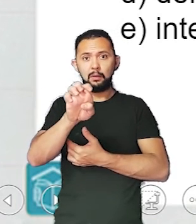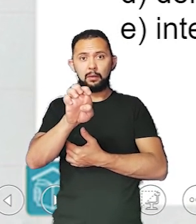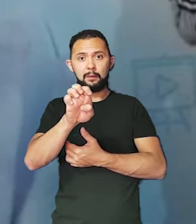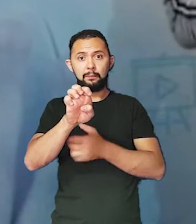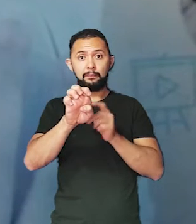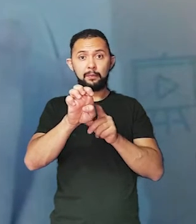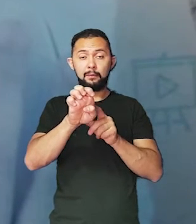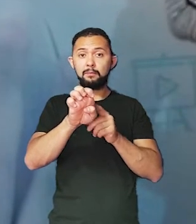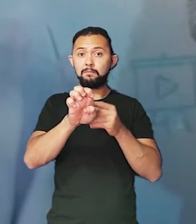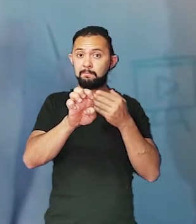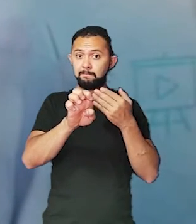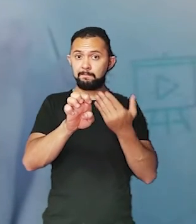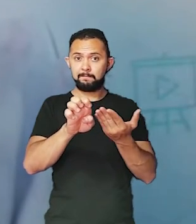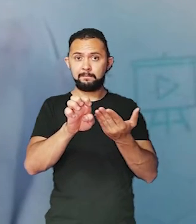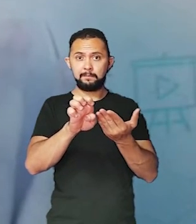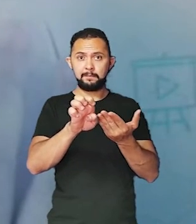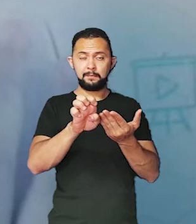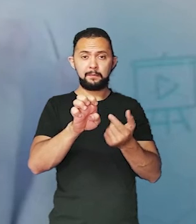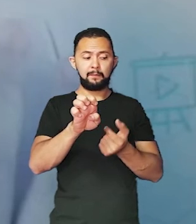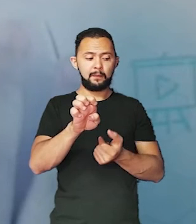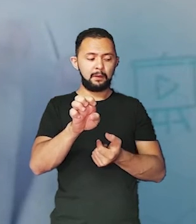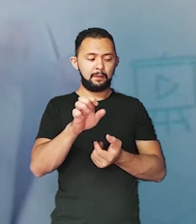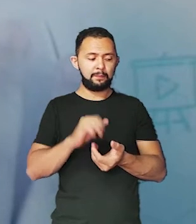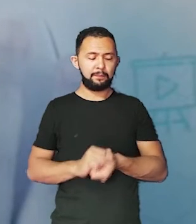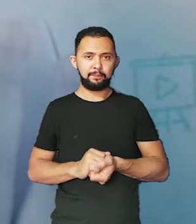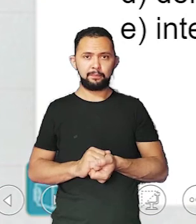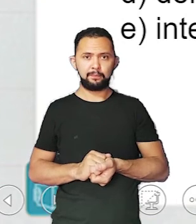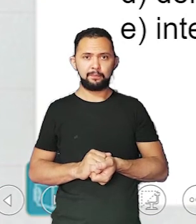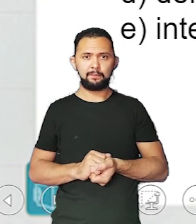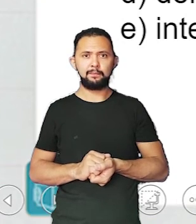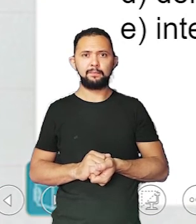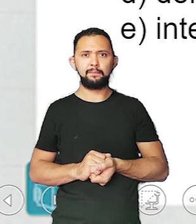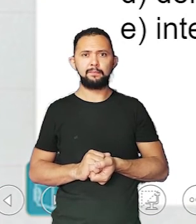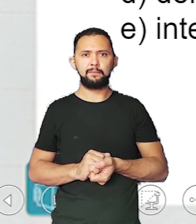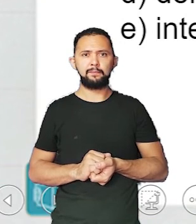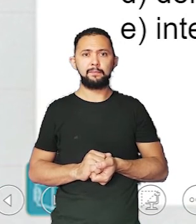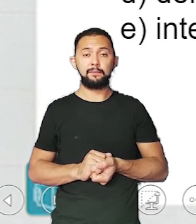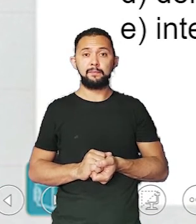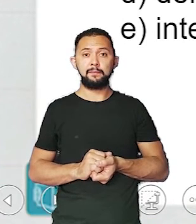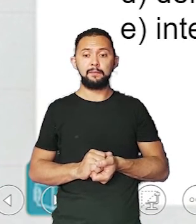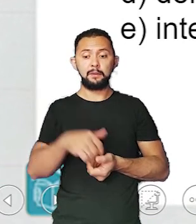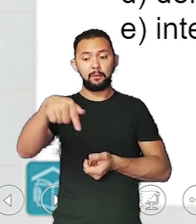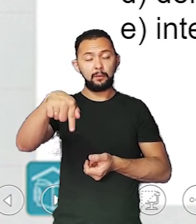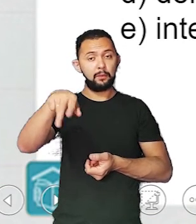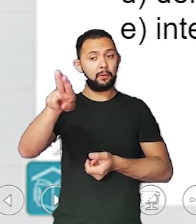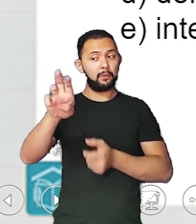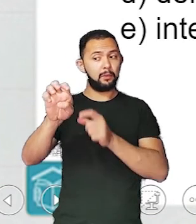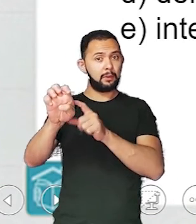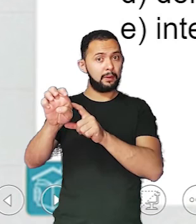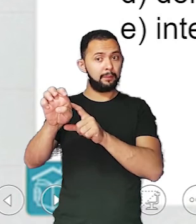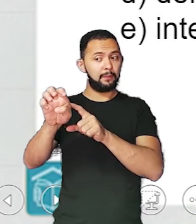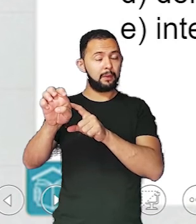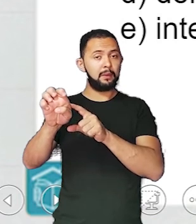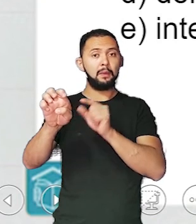gente está estudando ele, né? A gente está praticamente olhando só para ele, então é o quê? Vou destacar aqui para vocês. Certo? Então, ele